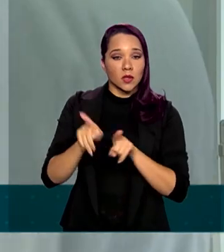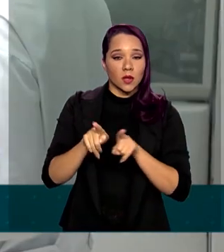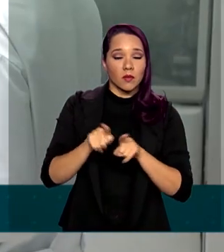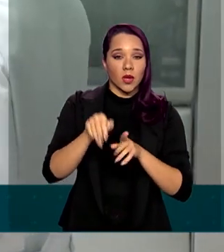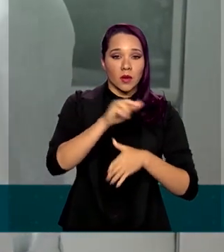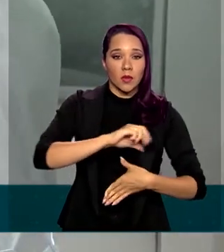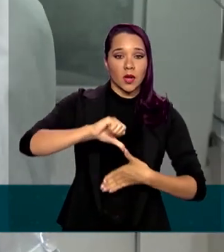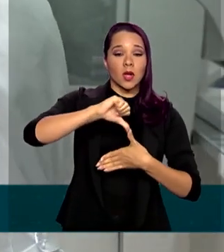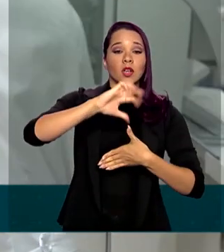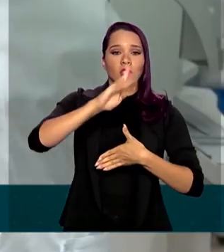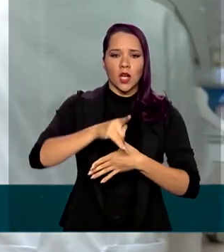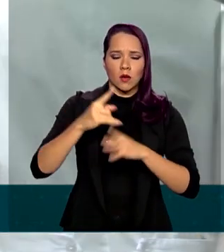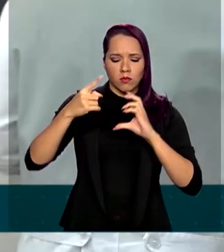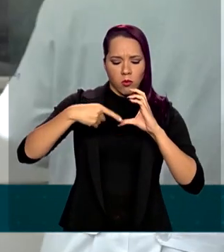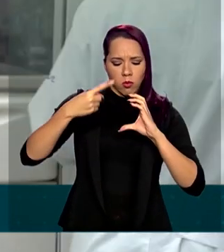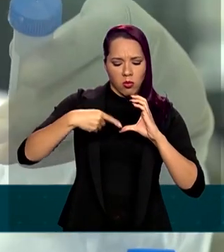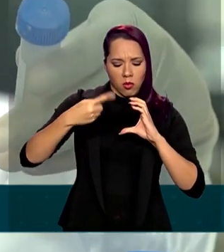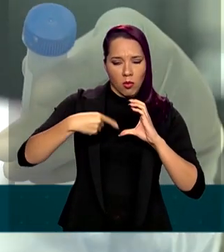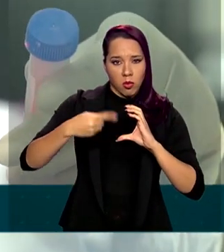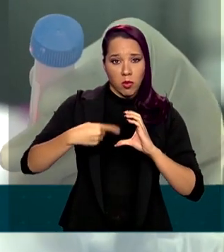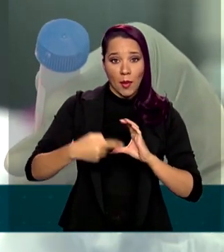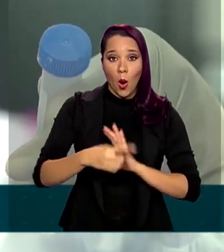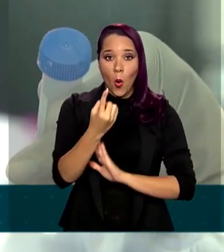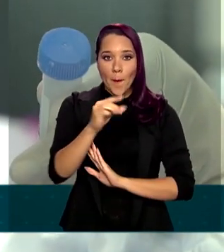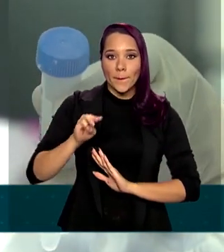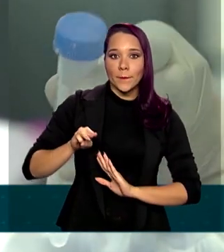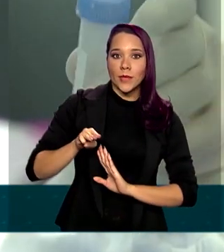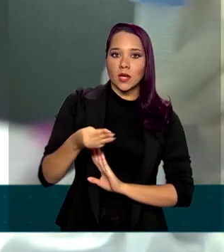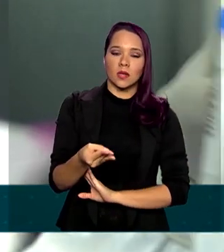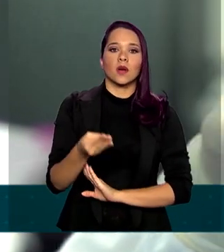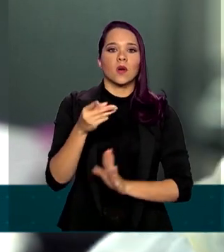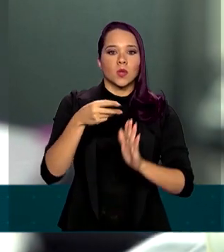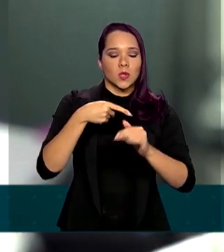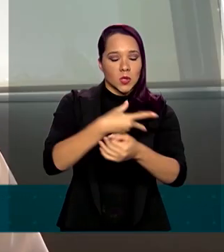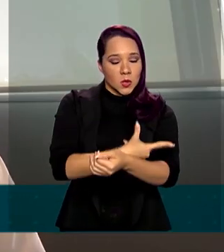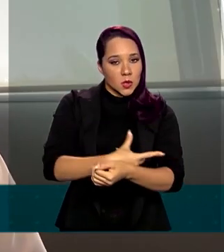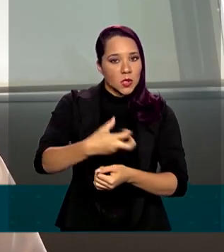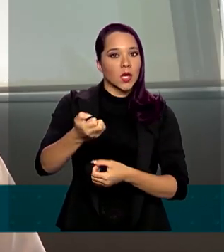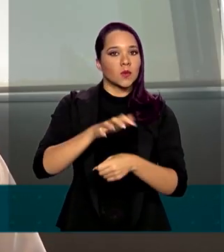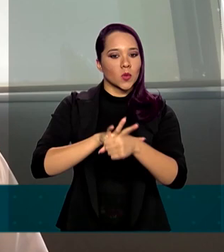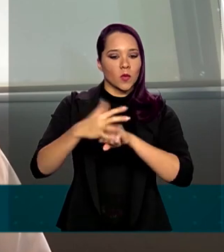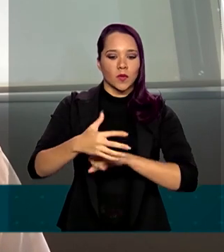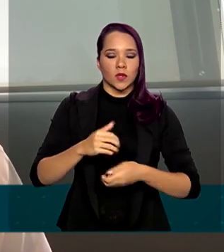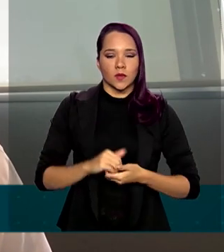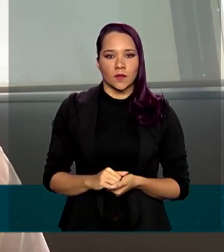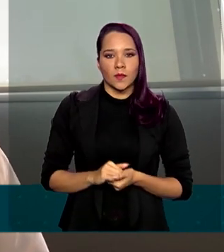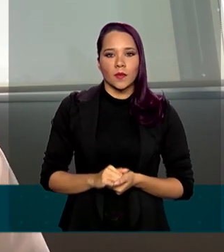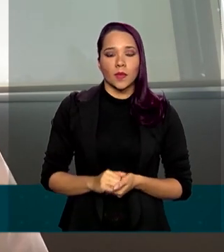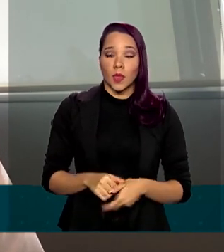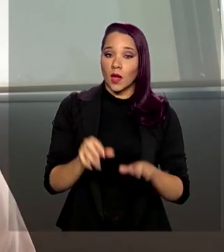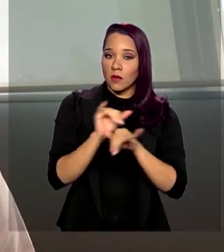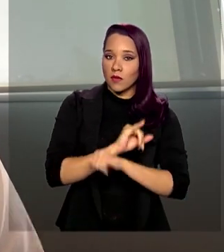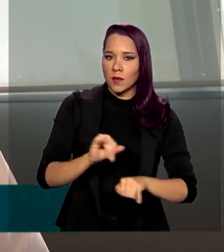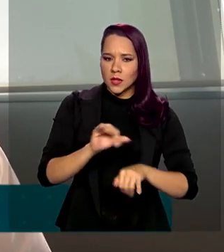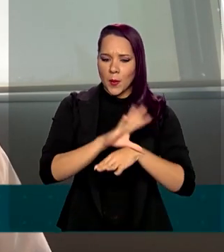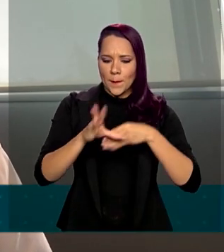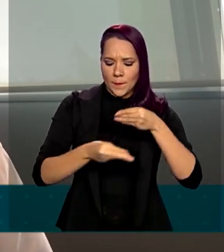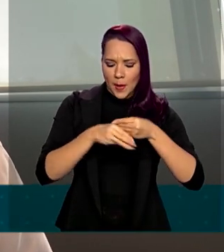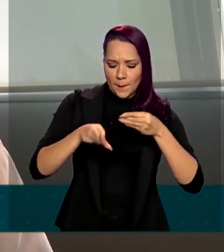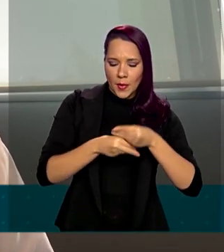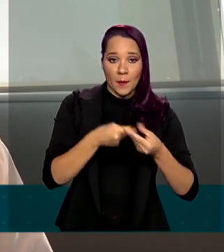processou quase um milhão de exames da Covid-19. Integrar informação para notificação